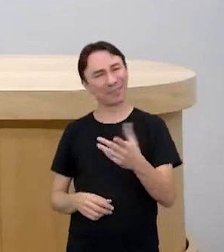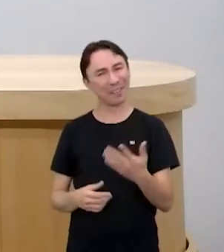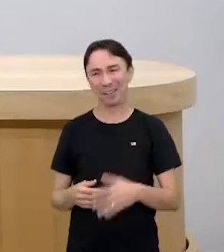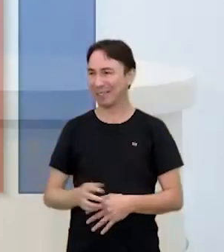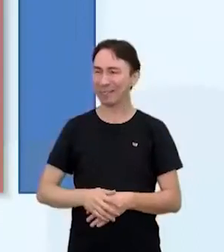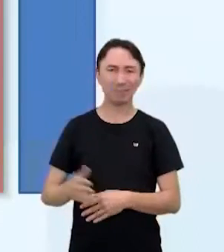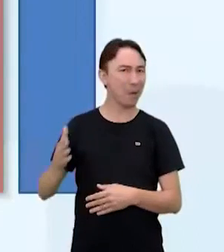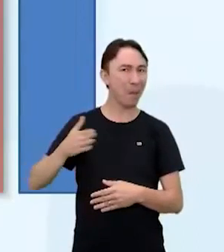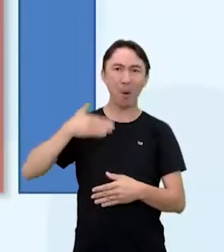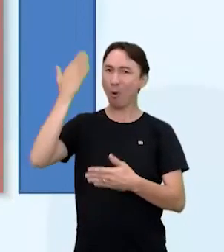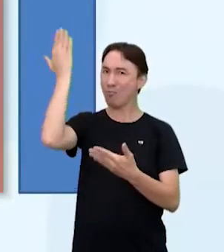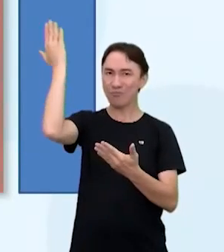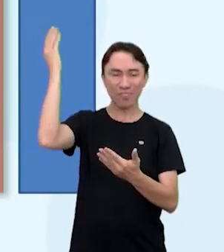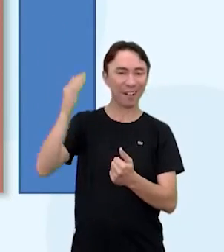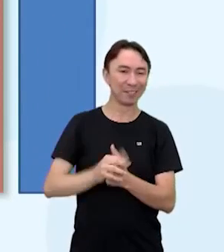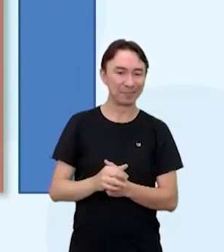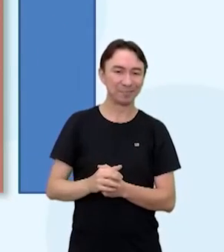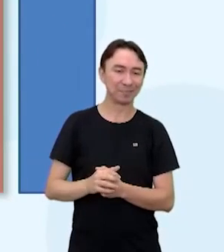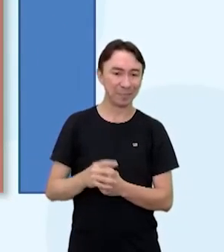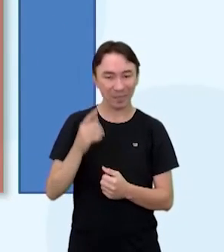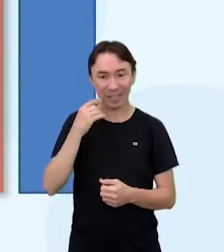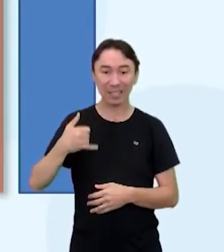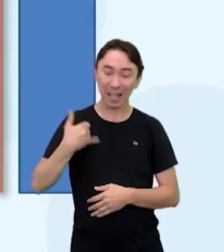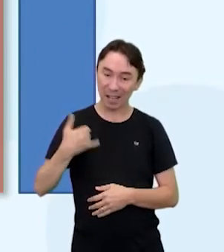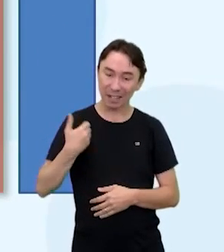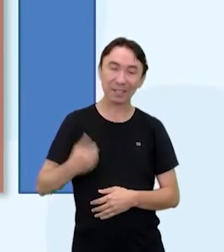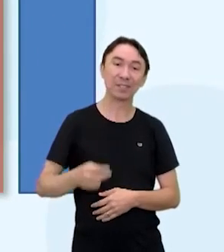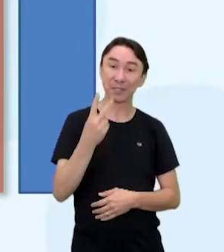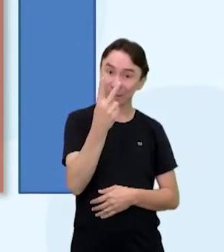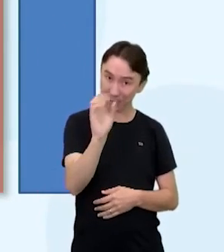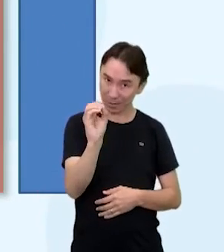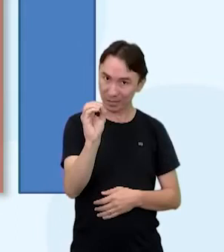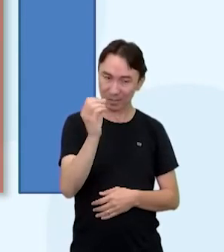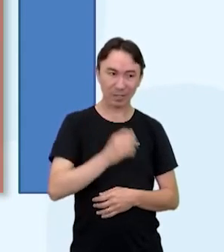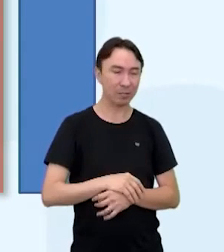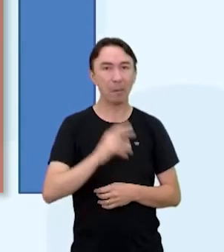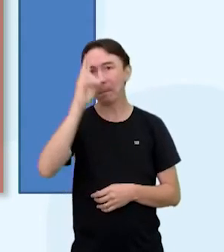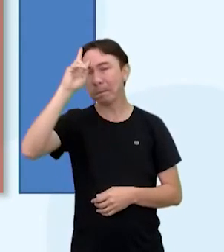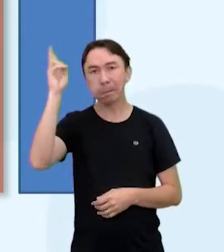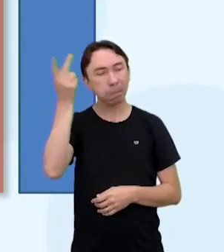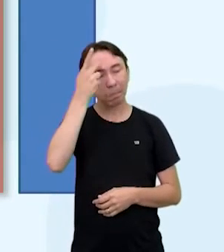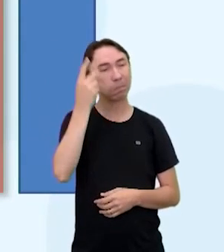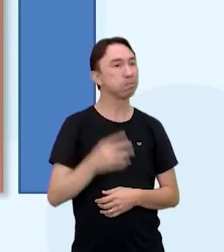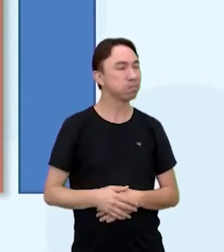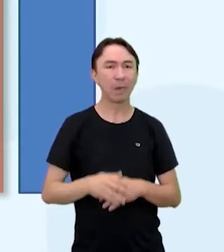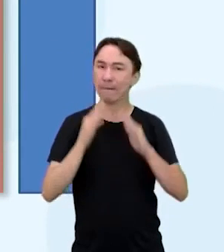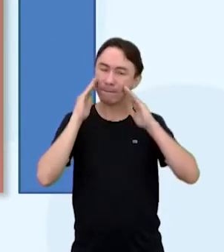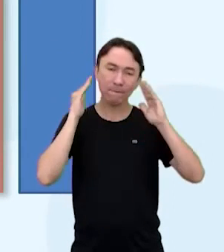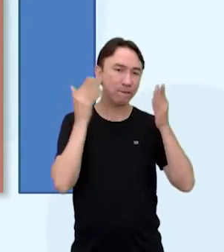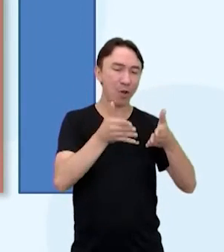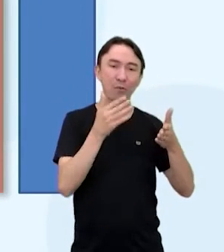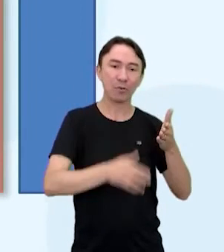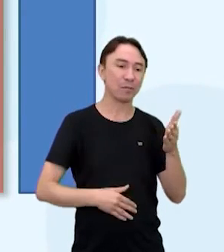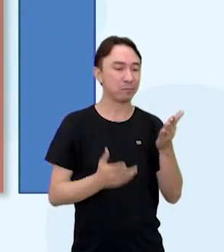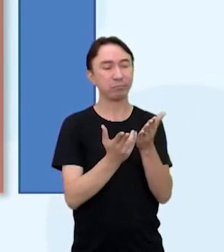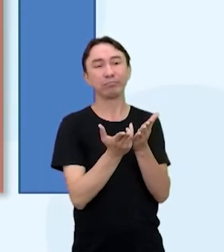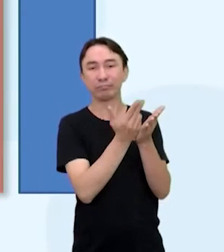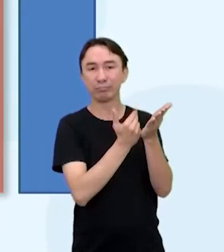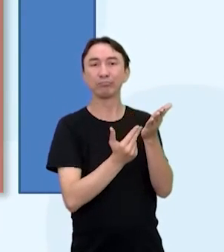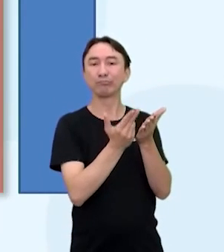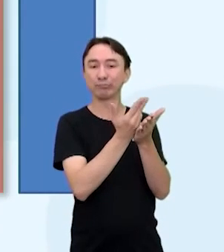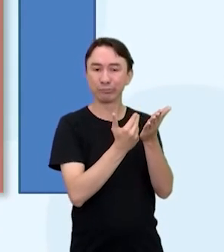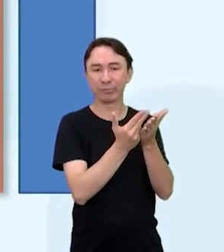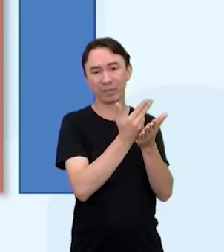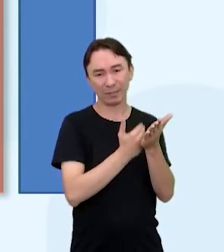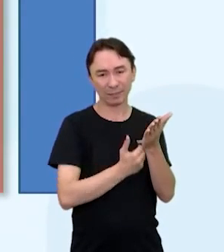lá aos 20 anos, então o Matisse virou pintor. Beleza. Só que ele também, assim, passou